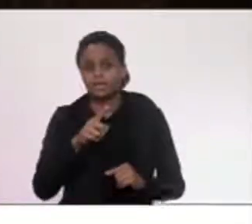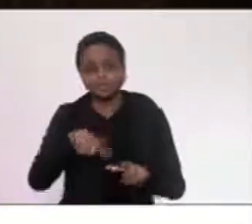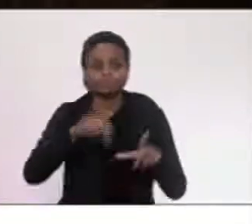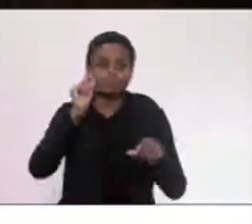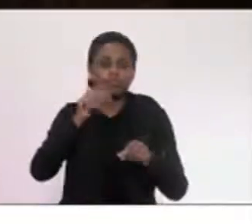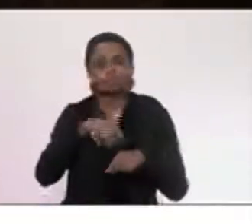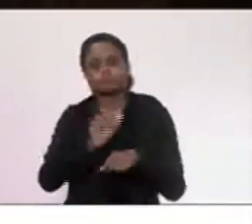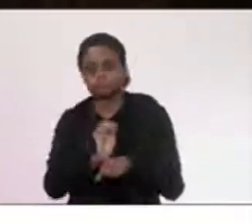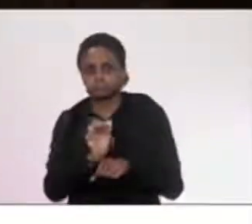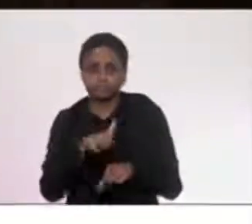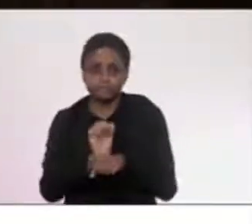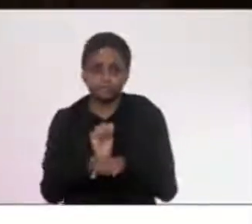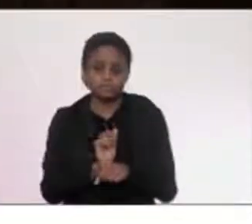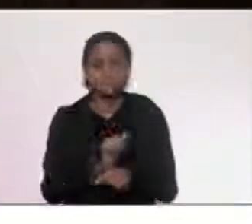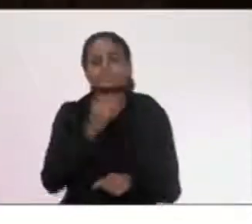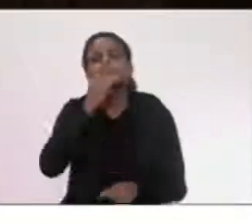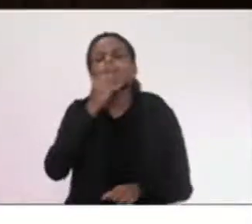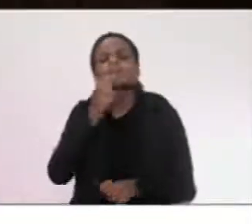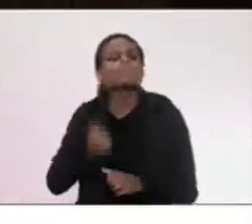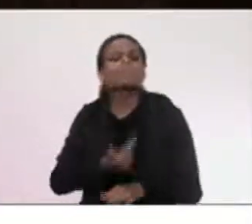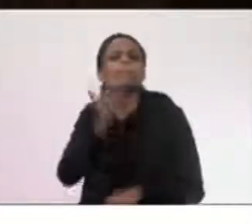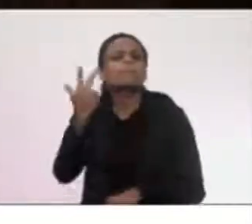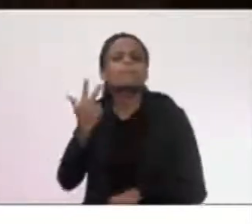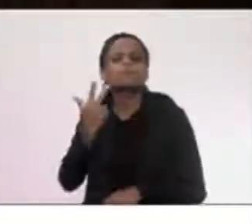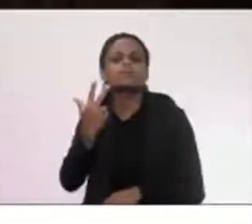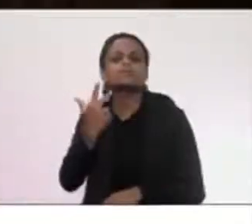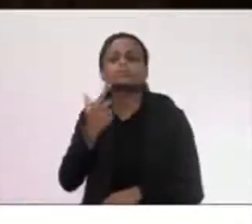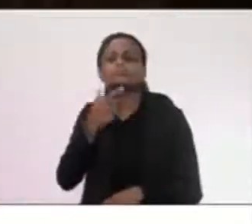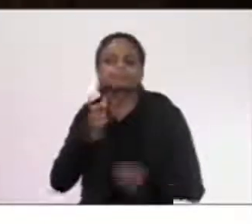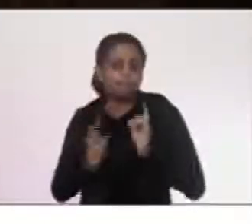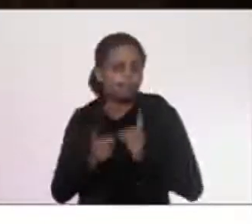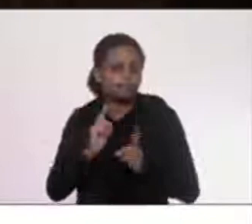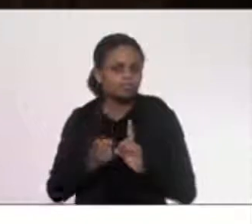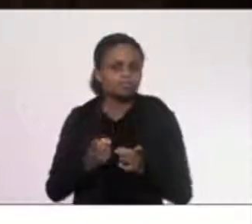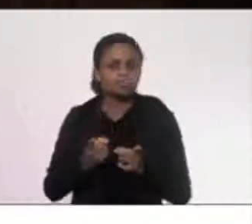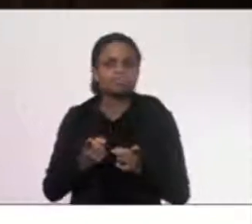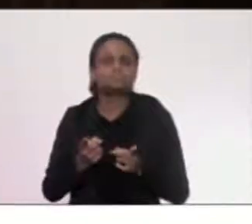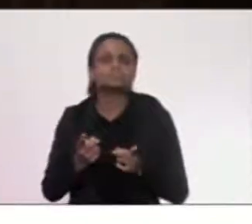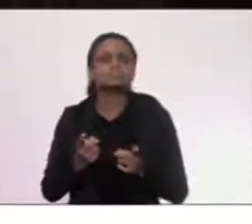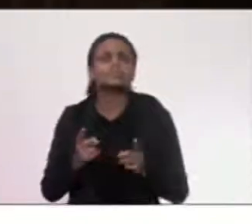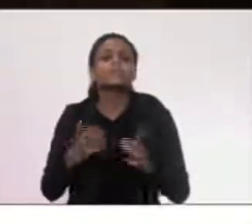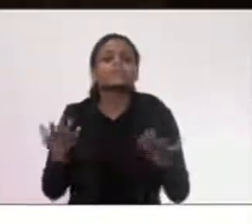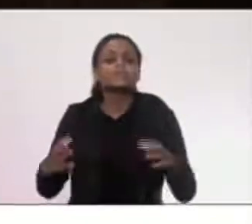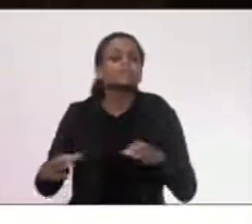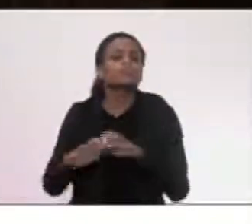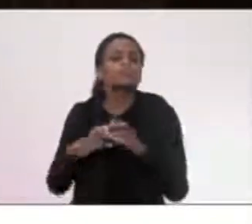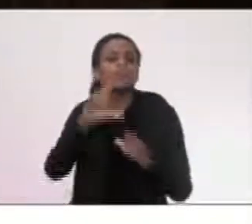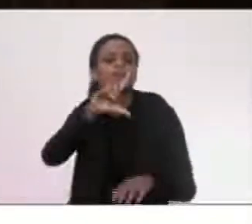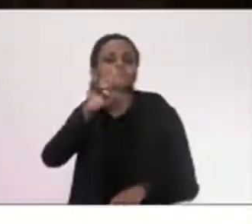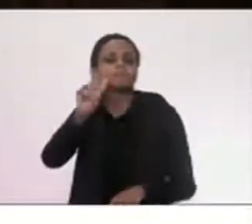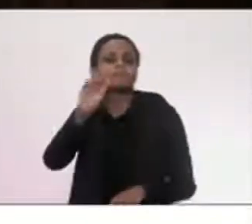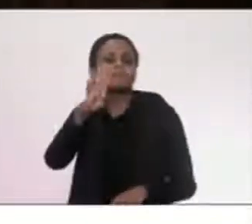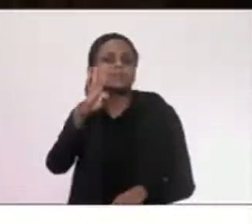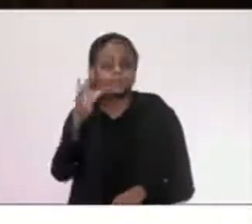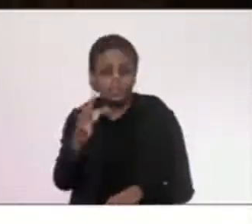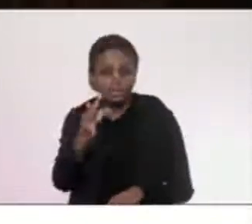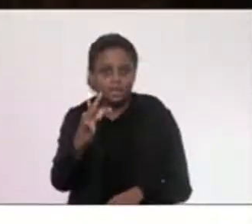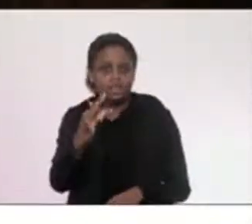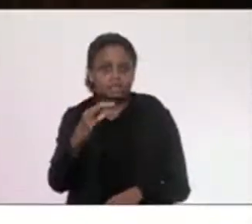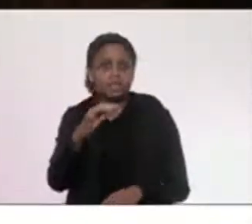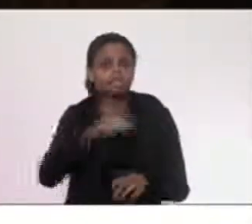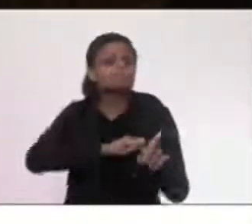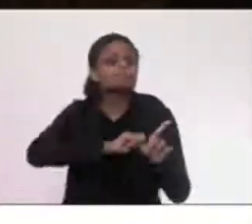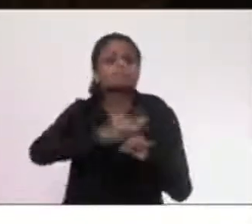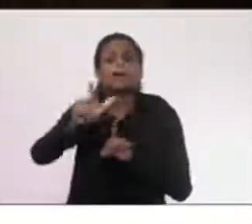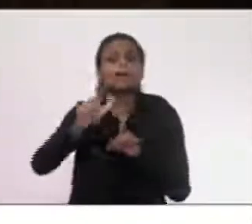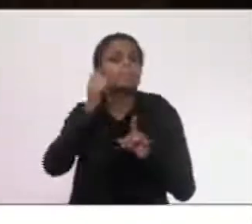sexualidade. Por exemplo, quantos homossexuais, travestis, enfim, população LGBT são